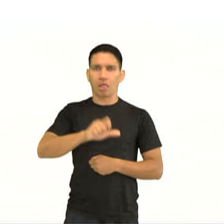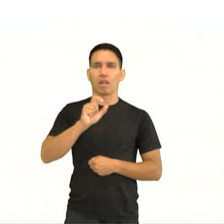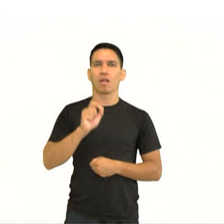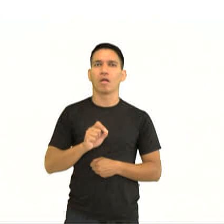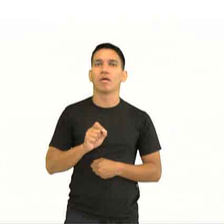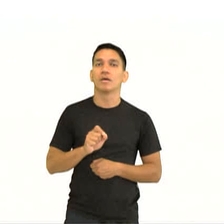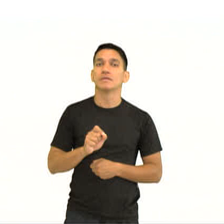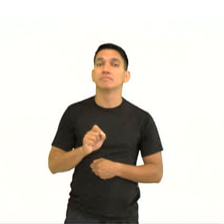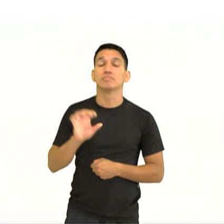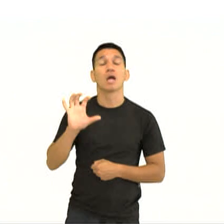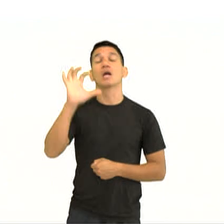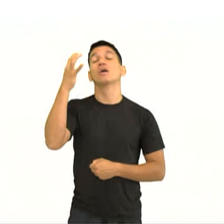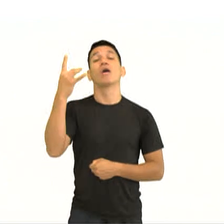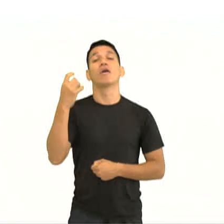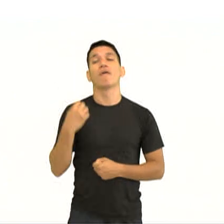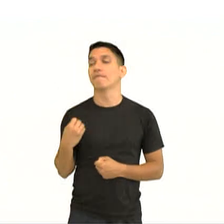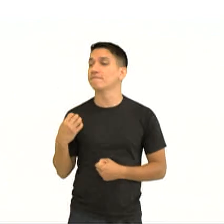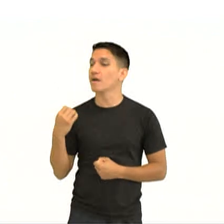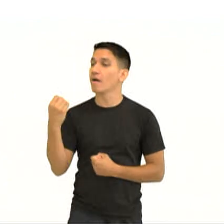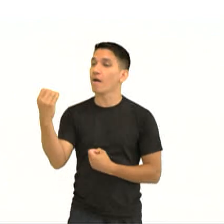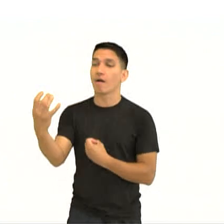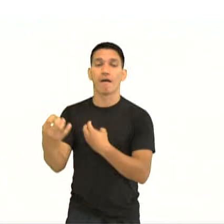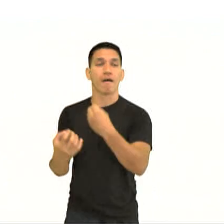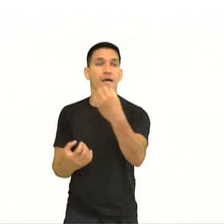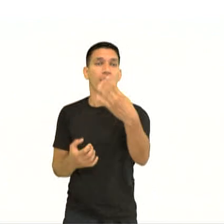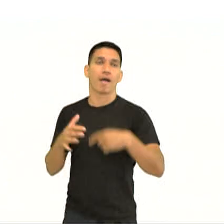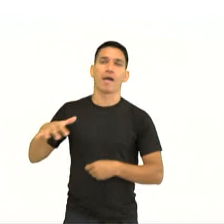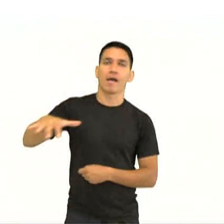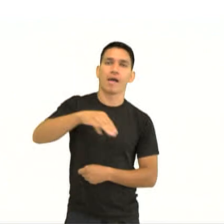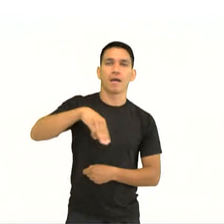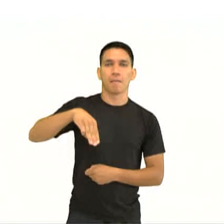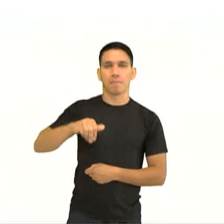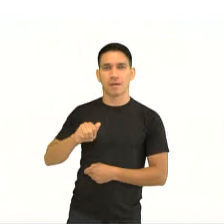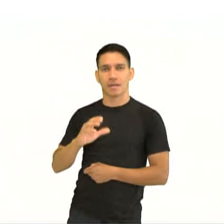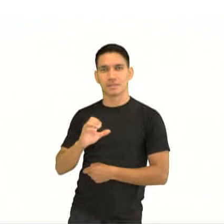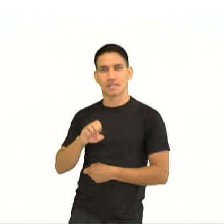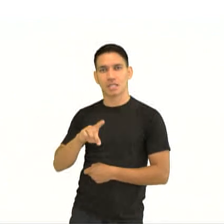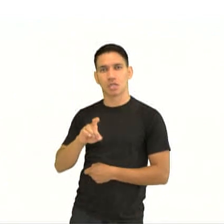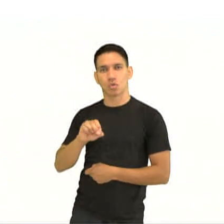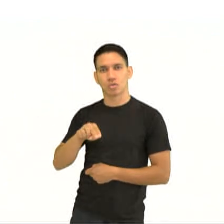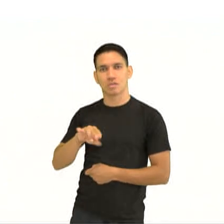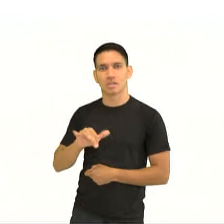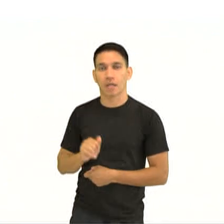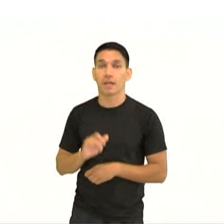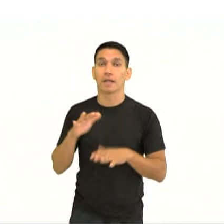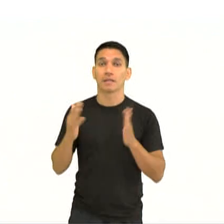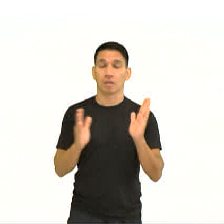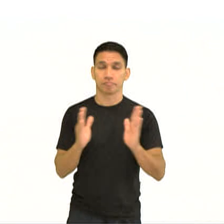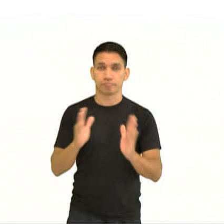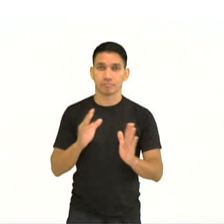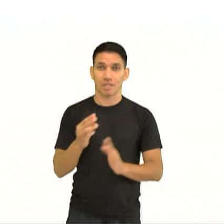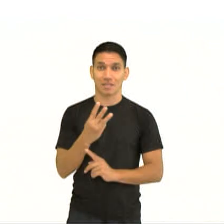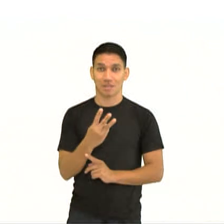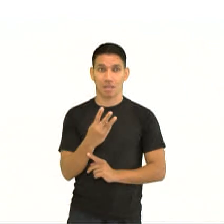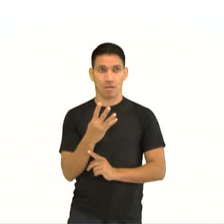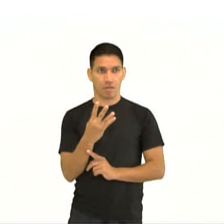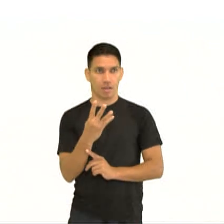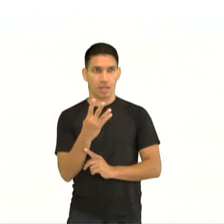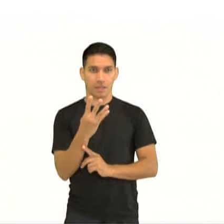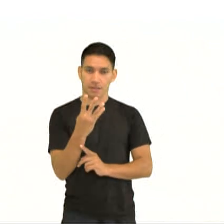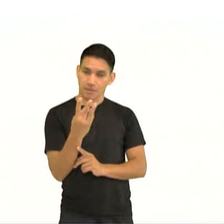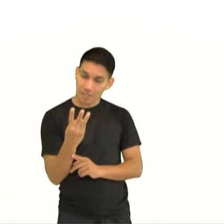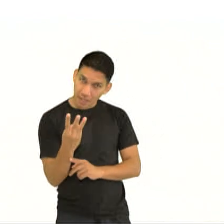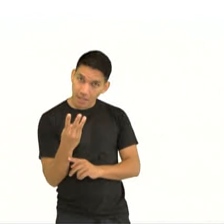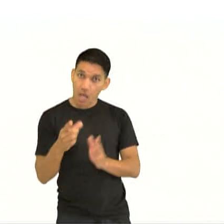resolve viajar pela Macedônia. Em 343 a.C., foi convidado pelo rei Felipe II